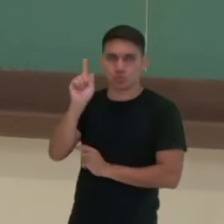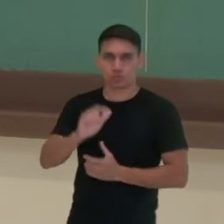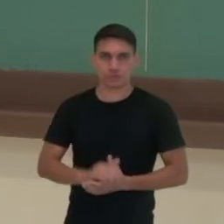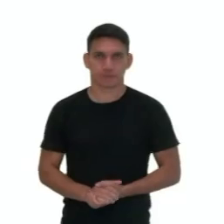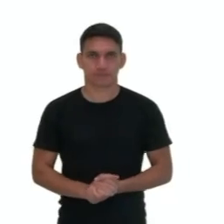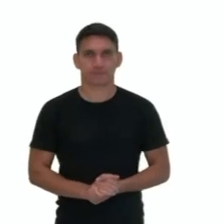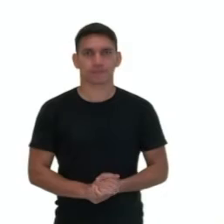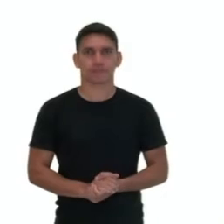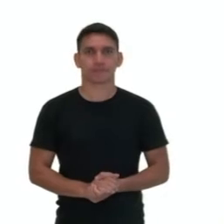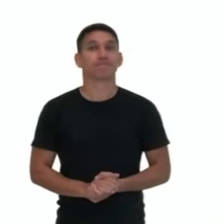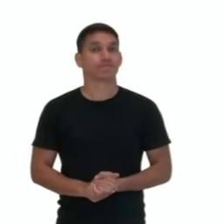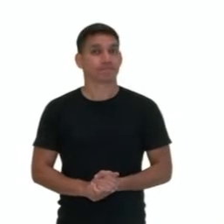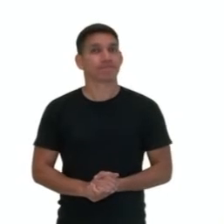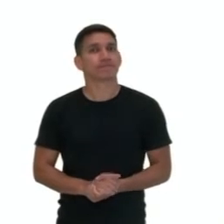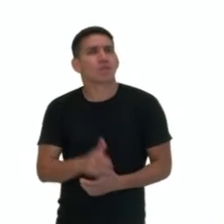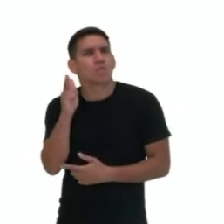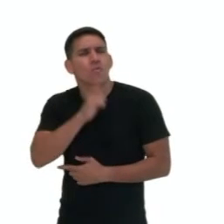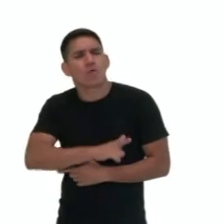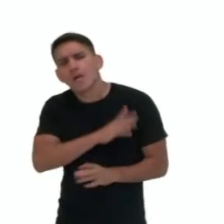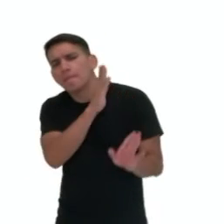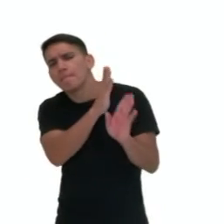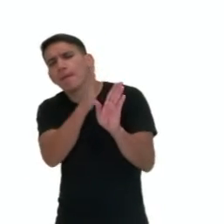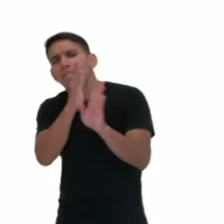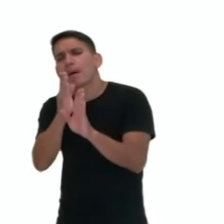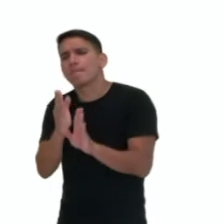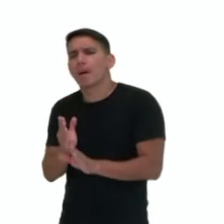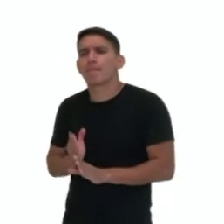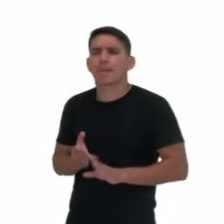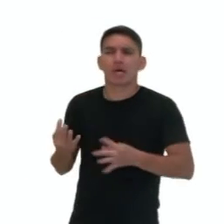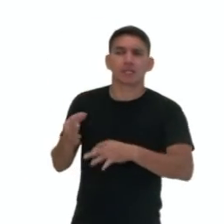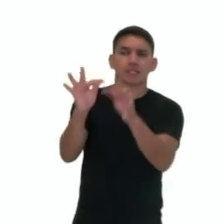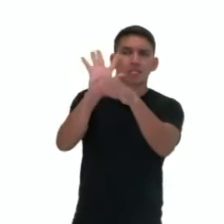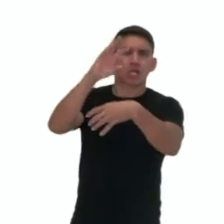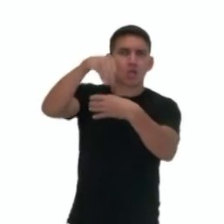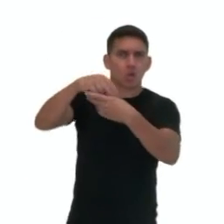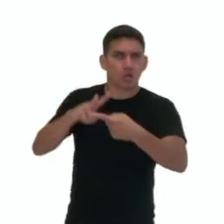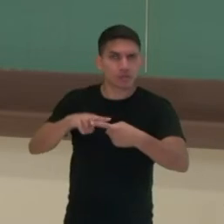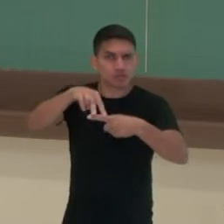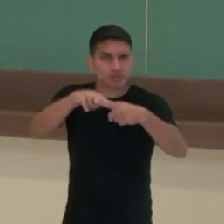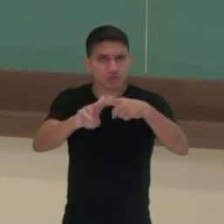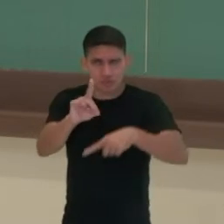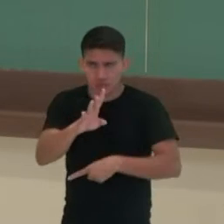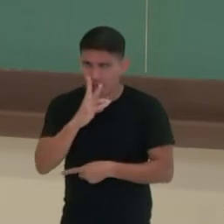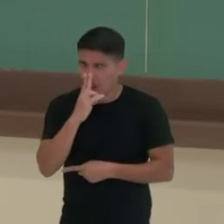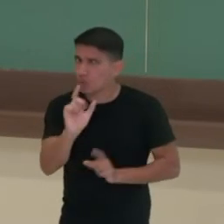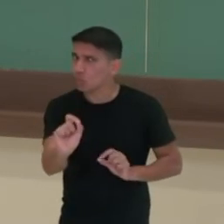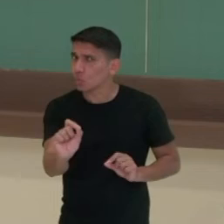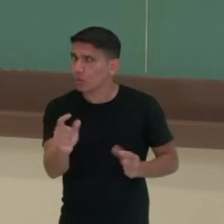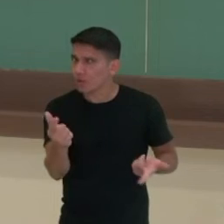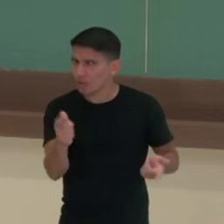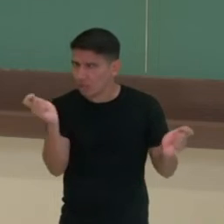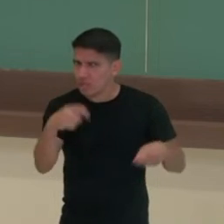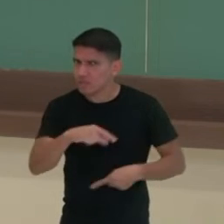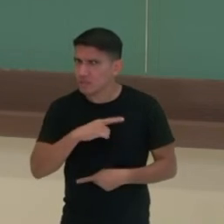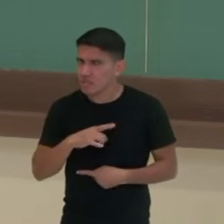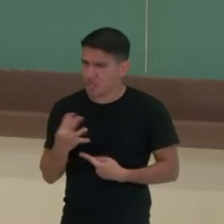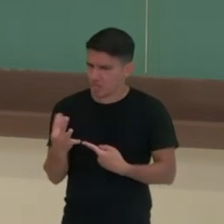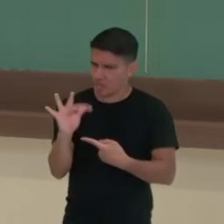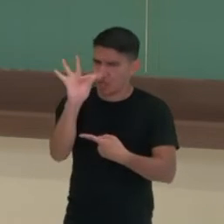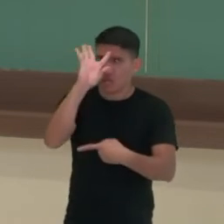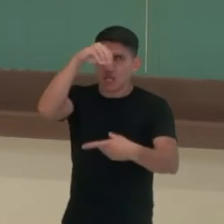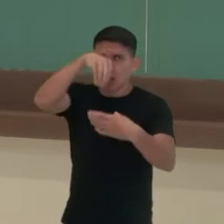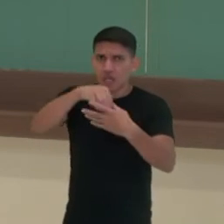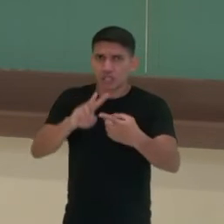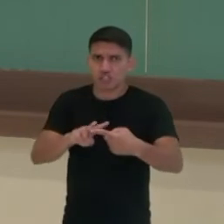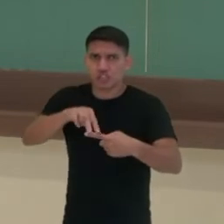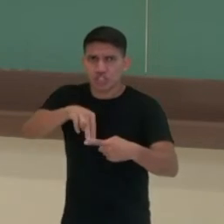exercício. Conseguimos identificar a tecnologia presente na ginástica? O que vocês acham? Que existe isso de tecnologia dentro